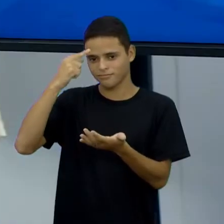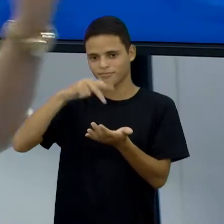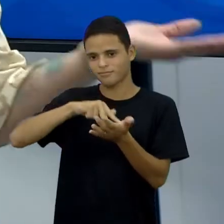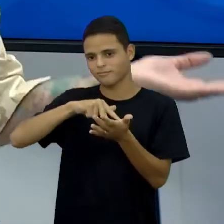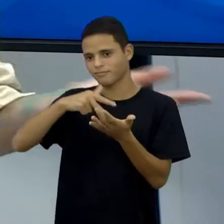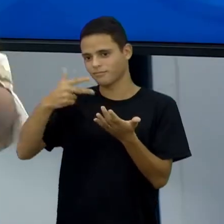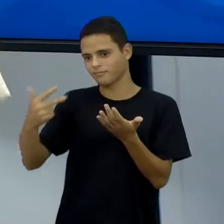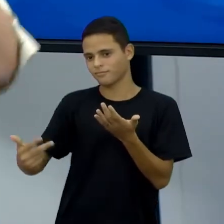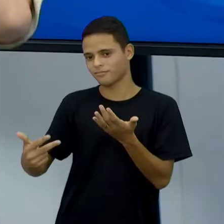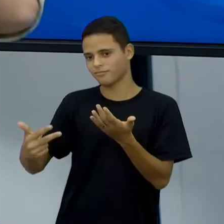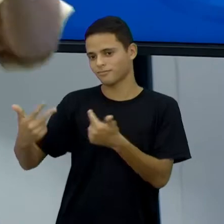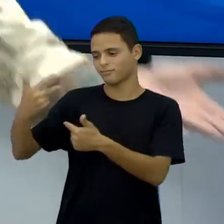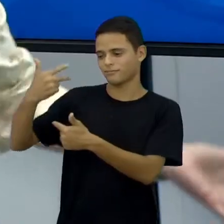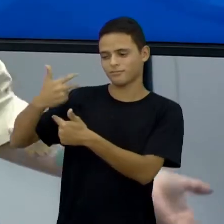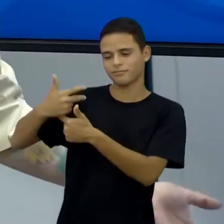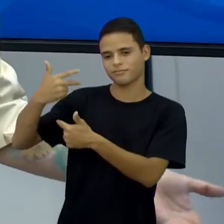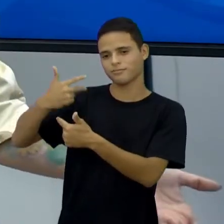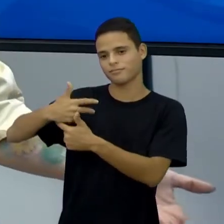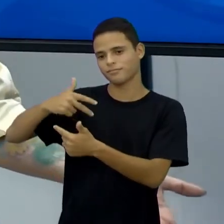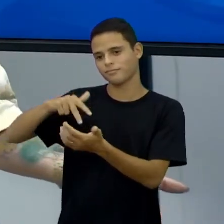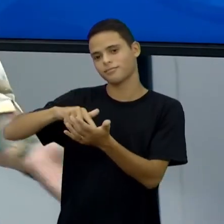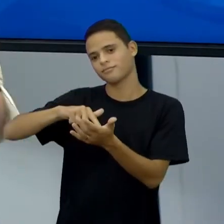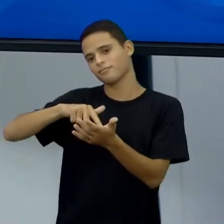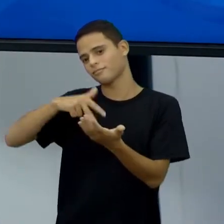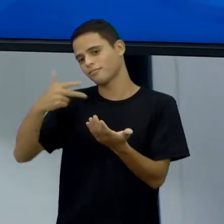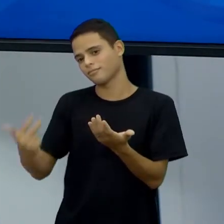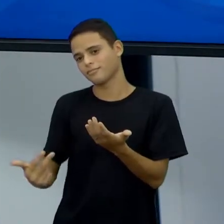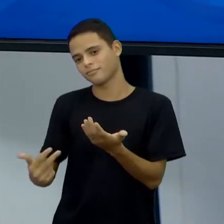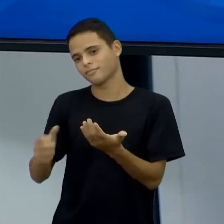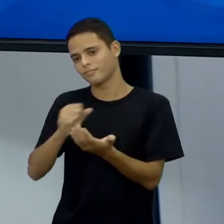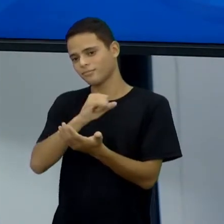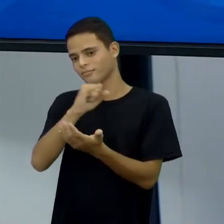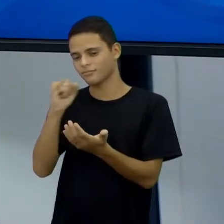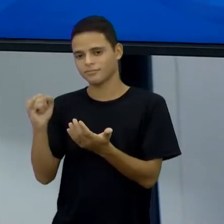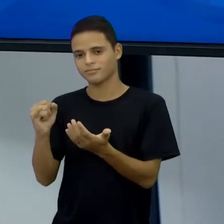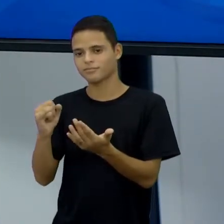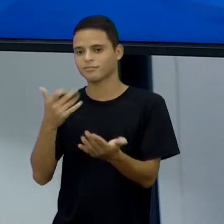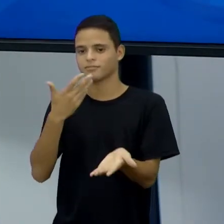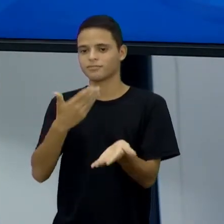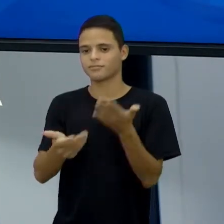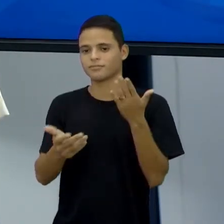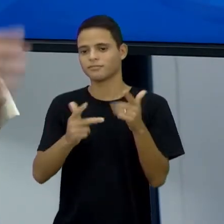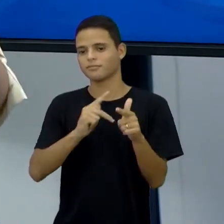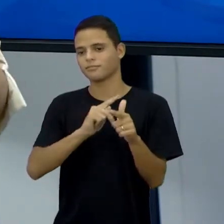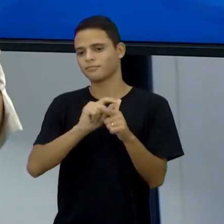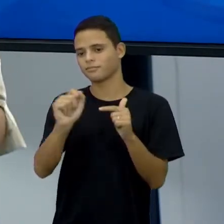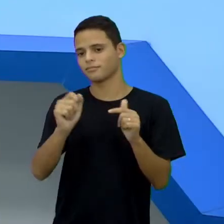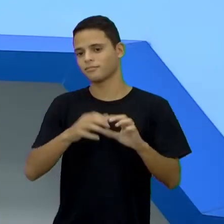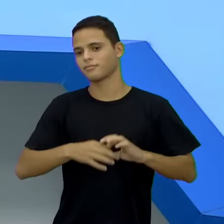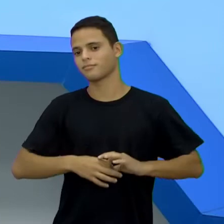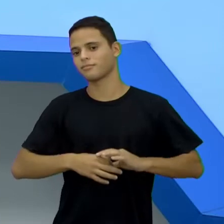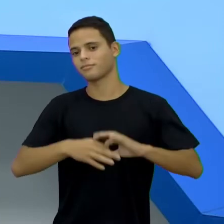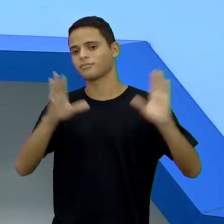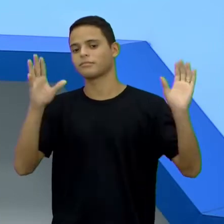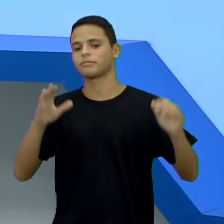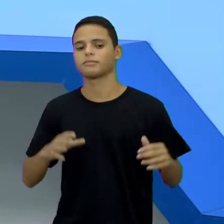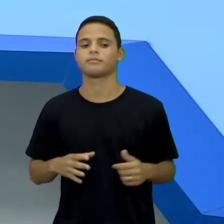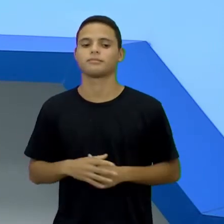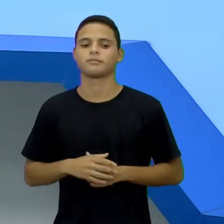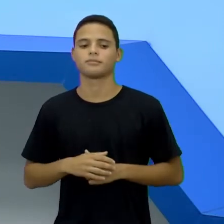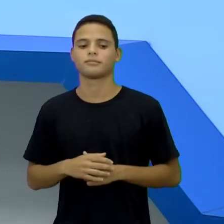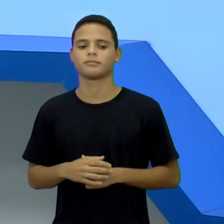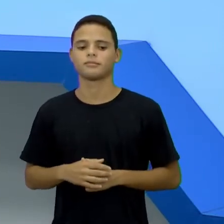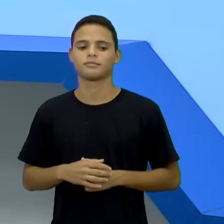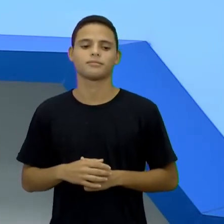na câmera, eu vou me estrubuchar com a cara no chão. Então se eu vou perder ou se eu vou ganhar, aí... Mas eu sou muito competitiva comigo mesma,